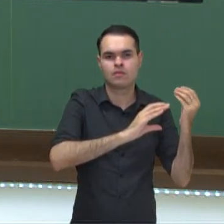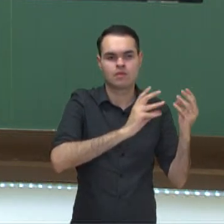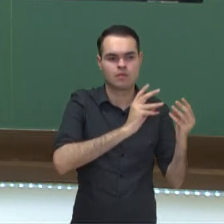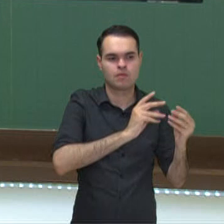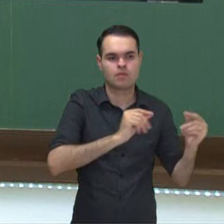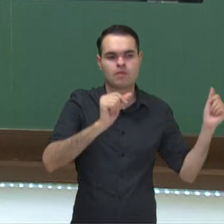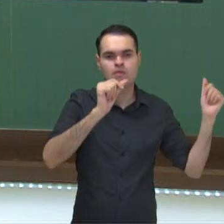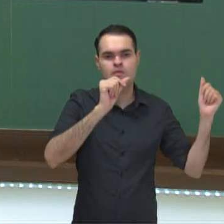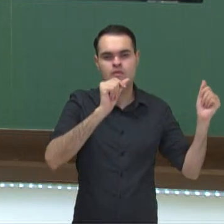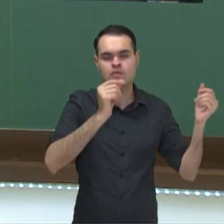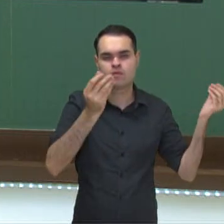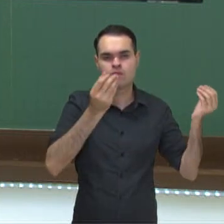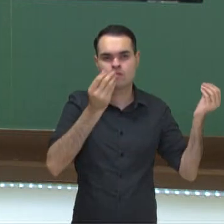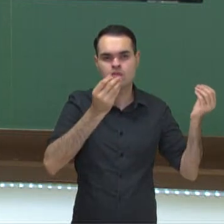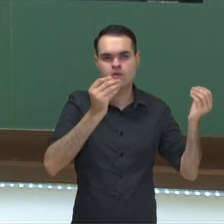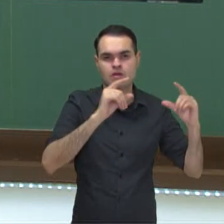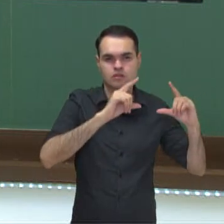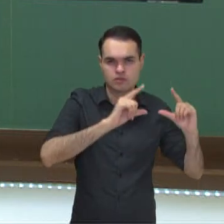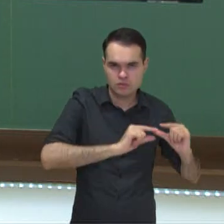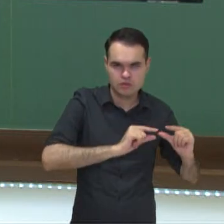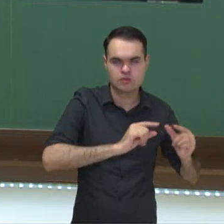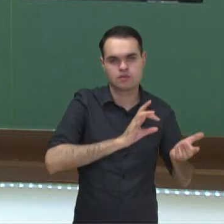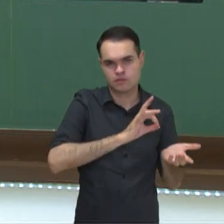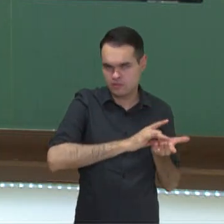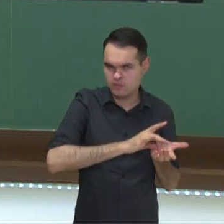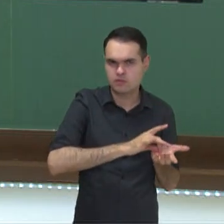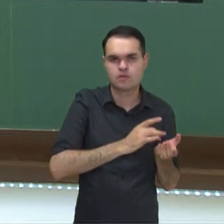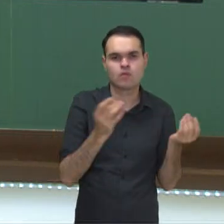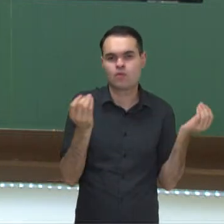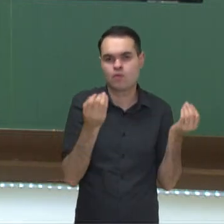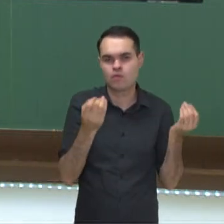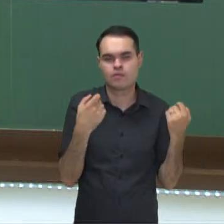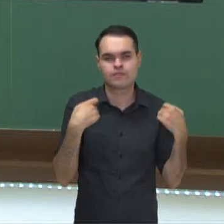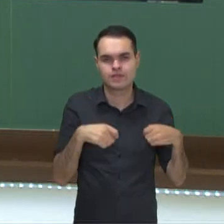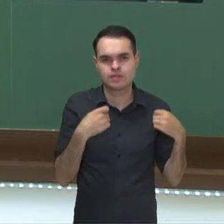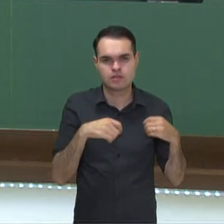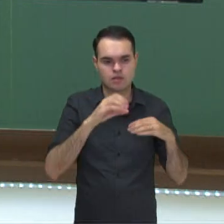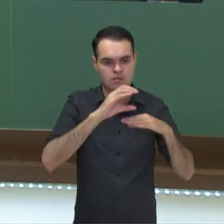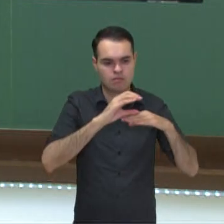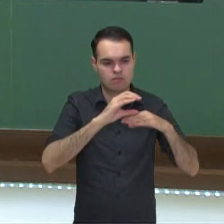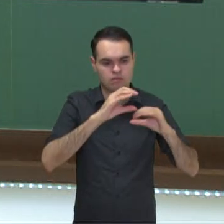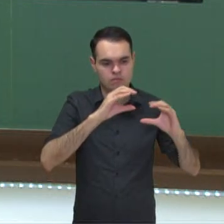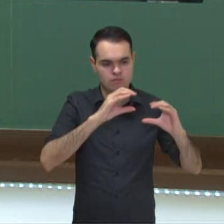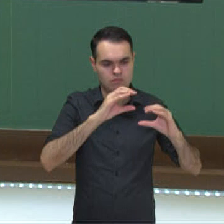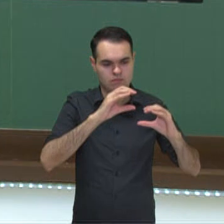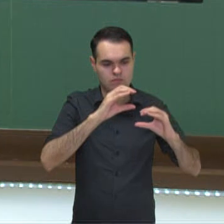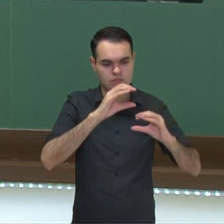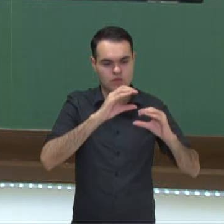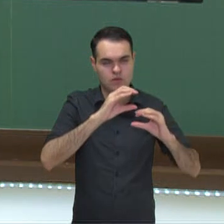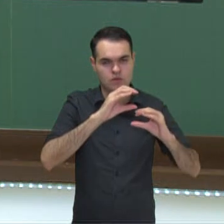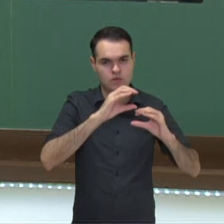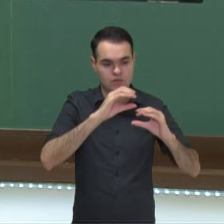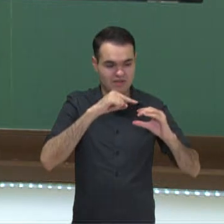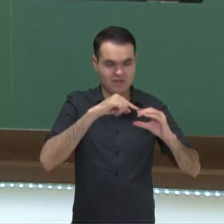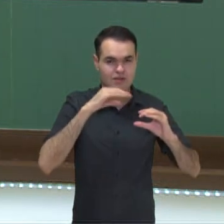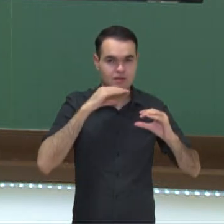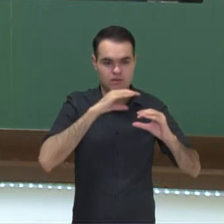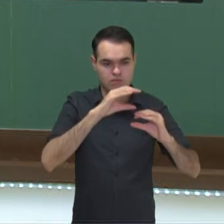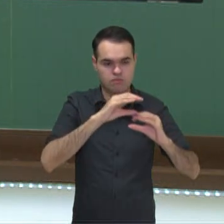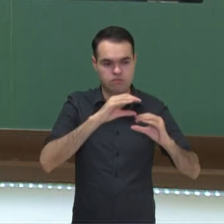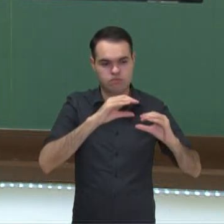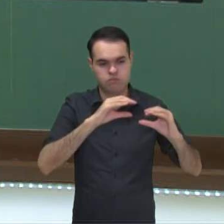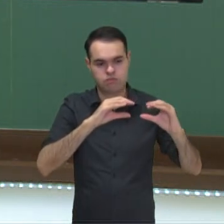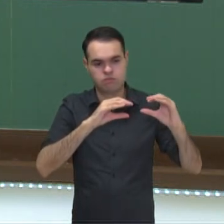extinguido, desaparecer, ou então diminuir, na verdade, né? Precisa ele subir. E o que acontece? O redator pensou numa maneira